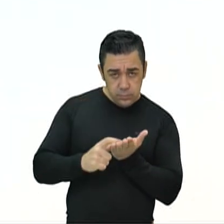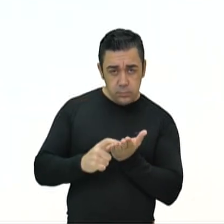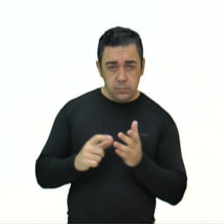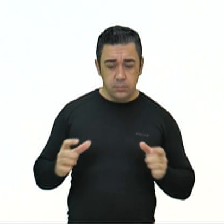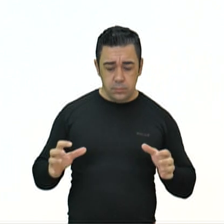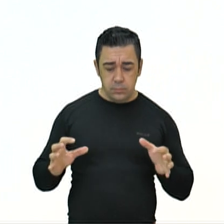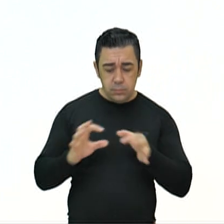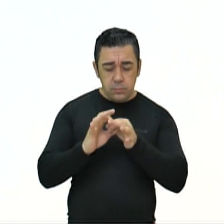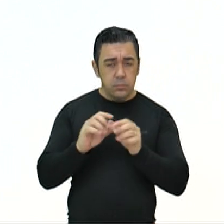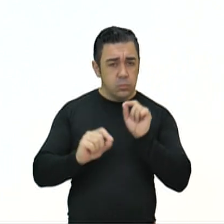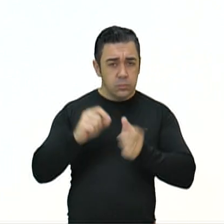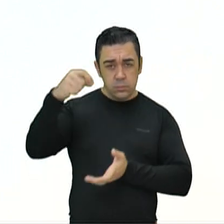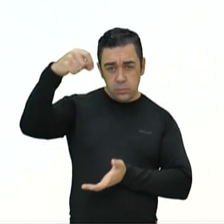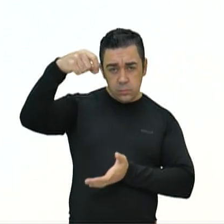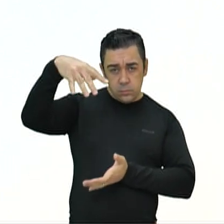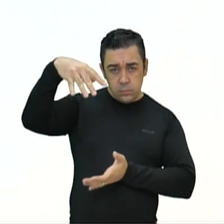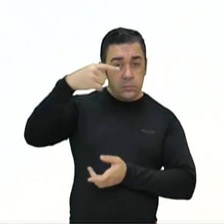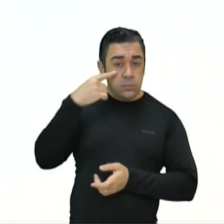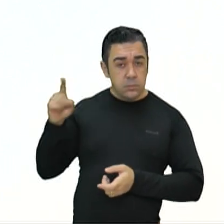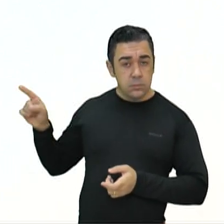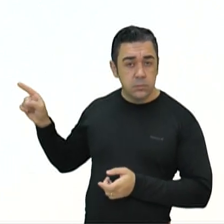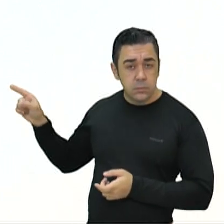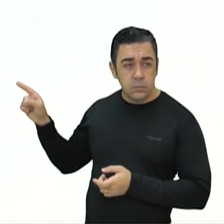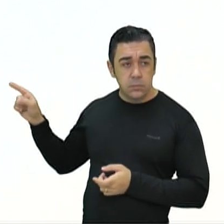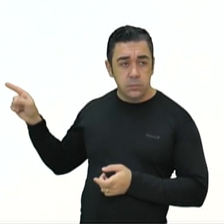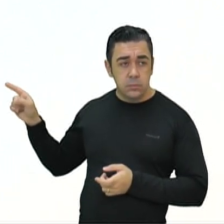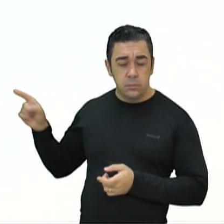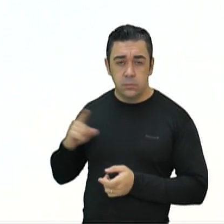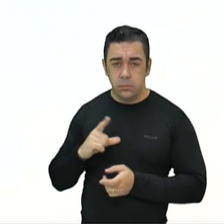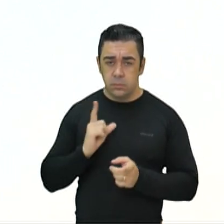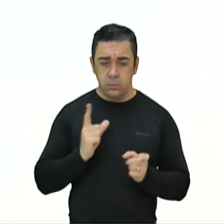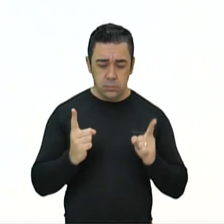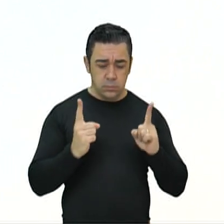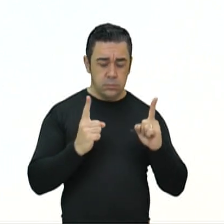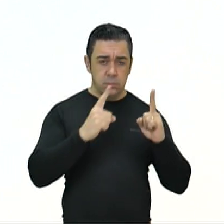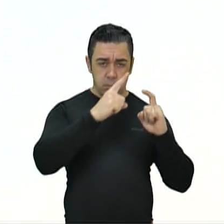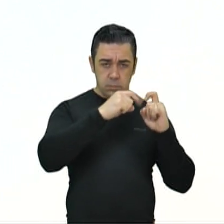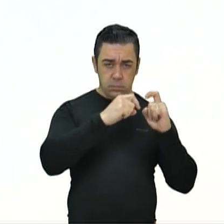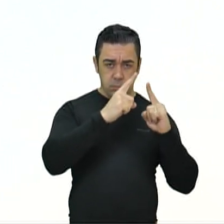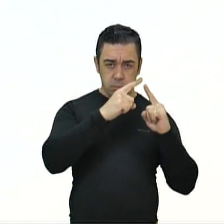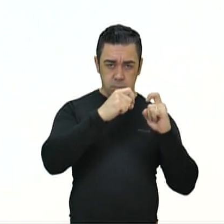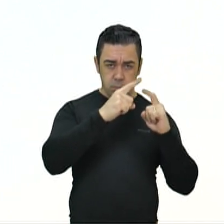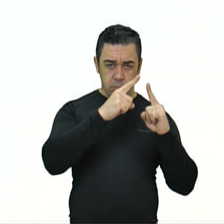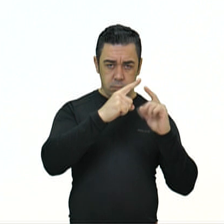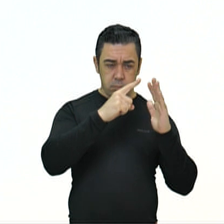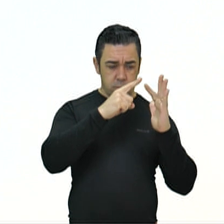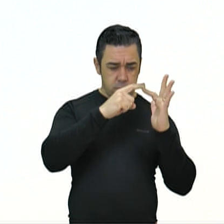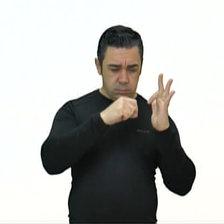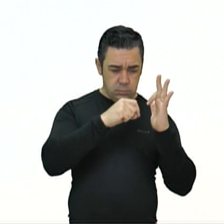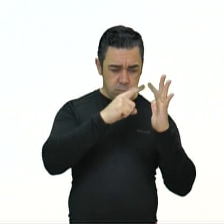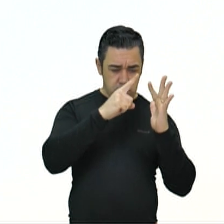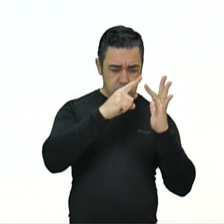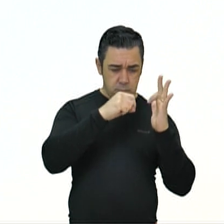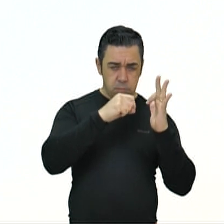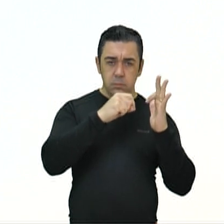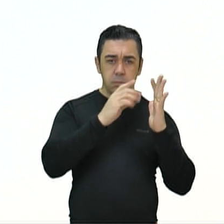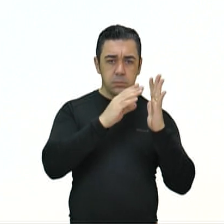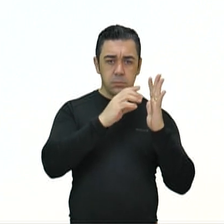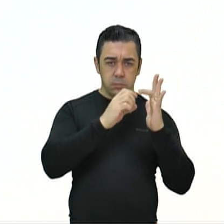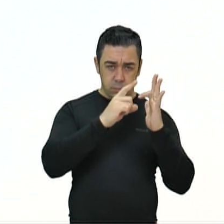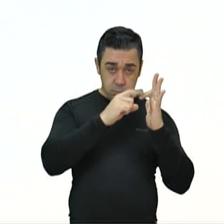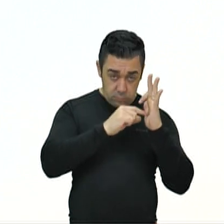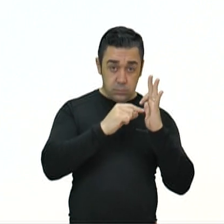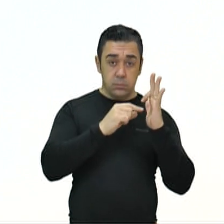lâmpada. Veja que aqui a chavinha interruptora está fechada. No caso aqui, o circuito está